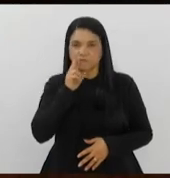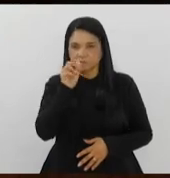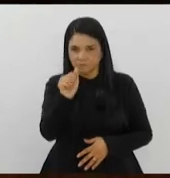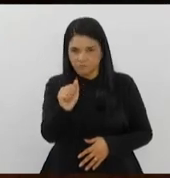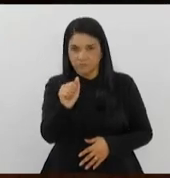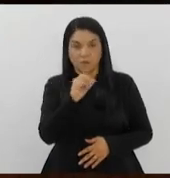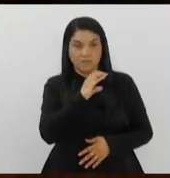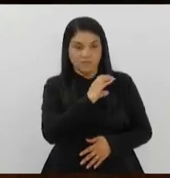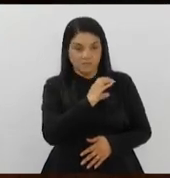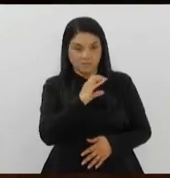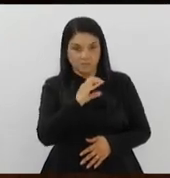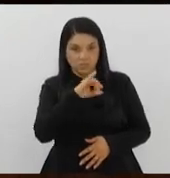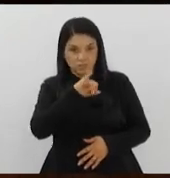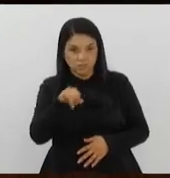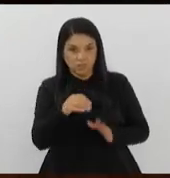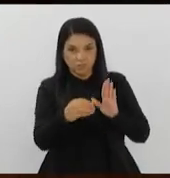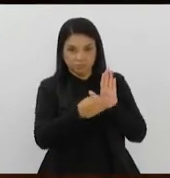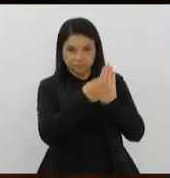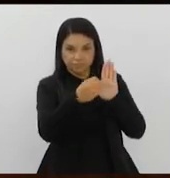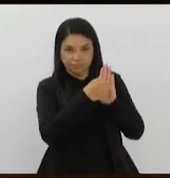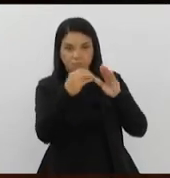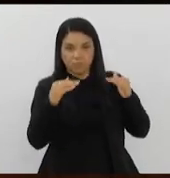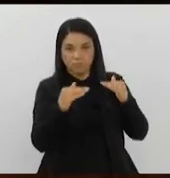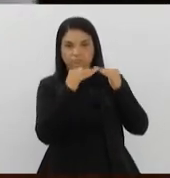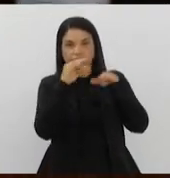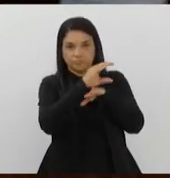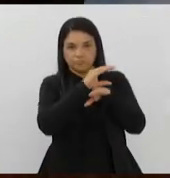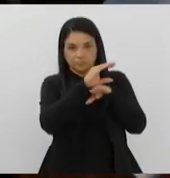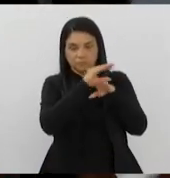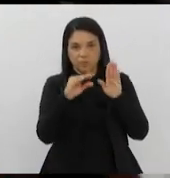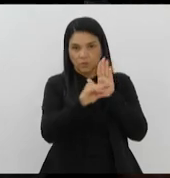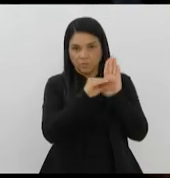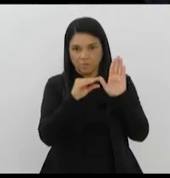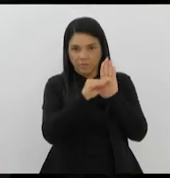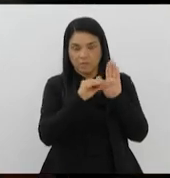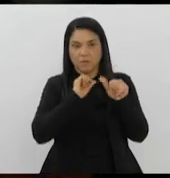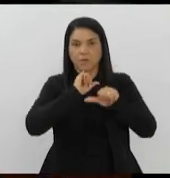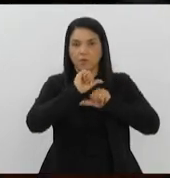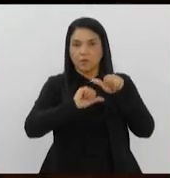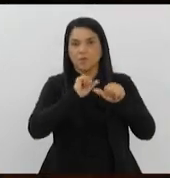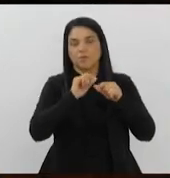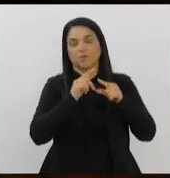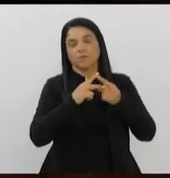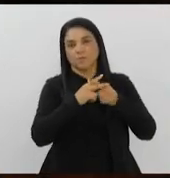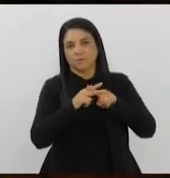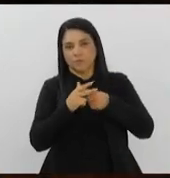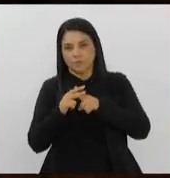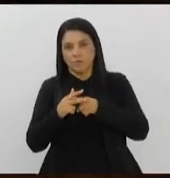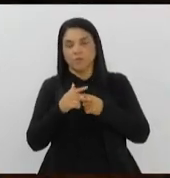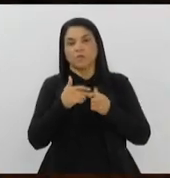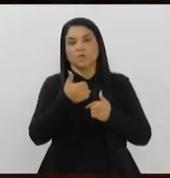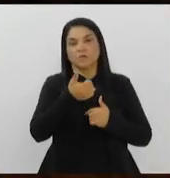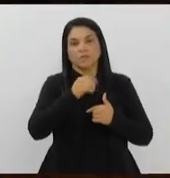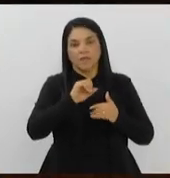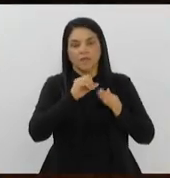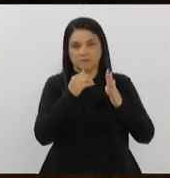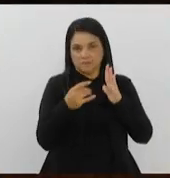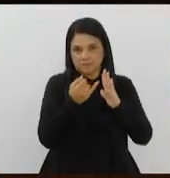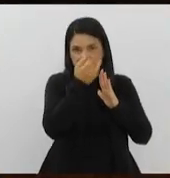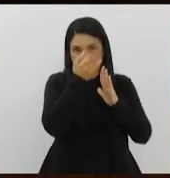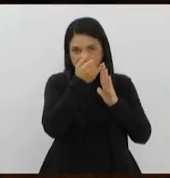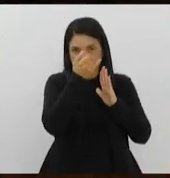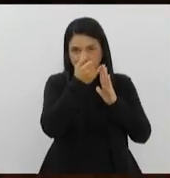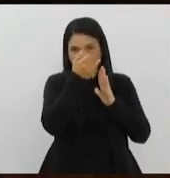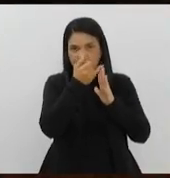Pela CCJ, parecer, pela constitucionalidade com emenda, corrigido o inciso para 10. E aí eu acho que corrige o texto, republica. E